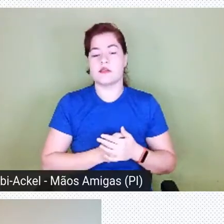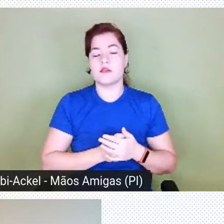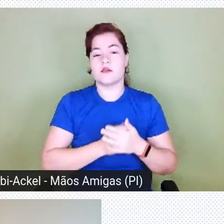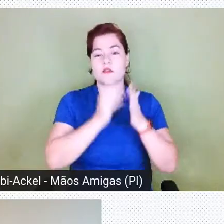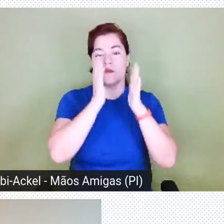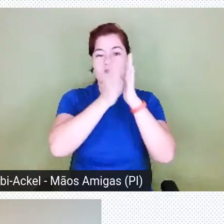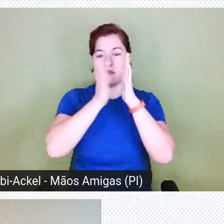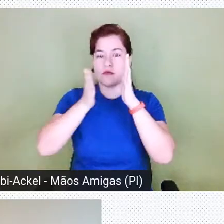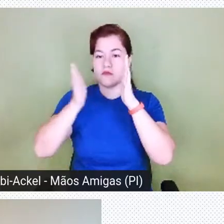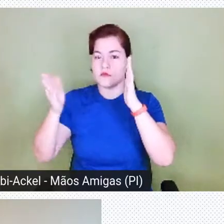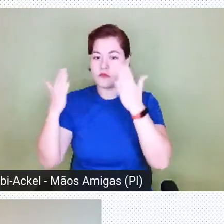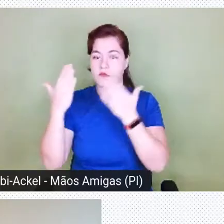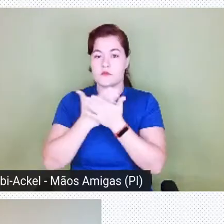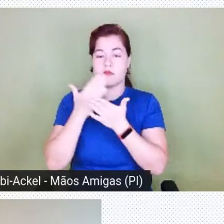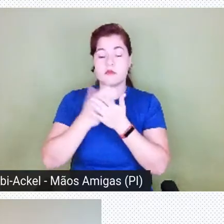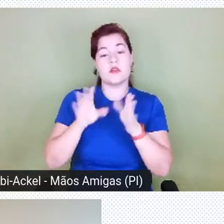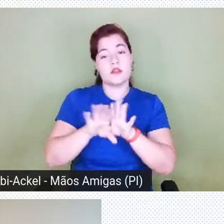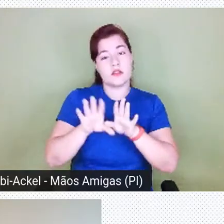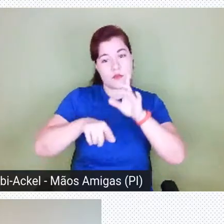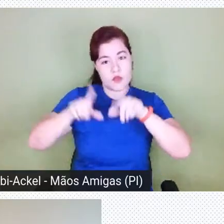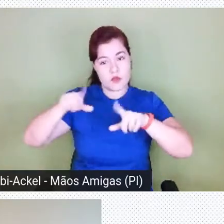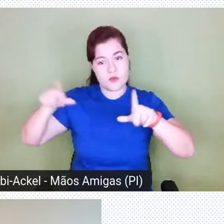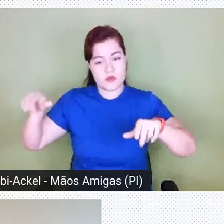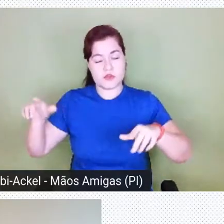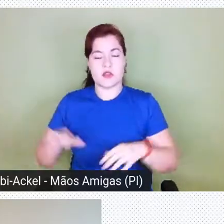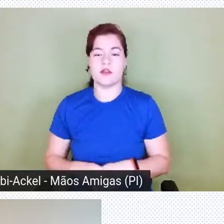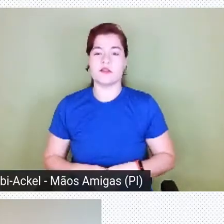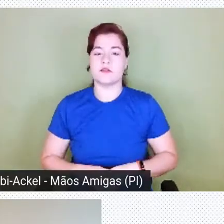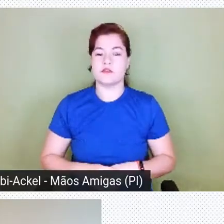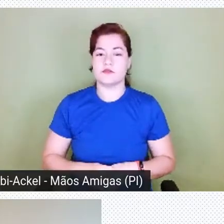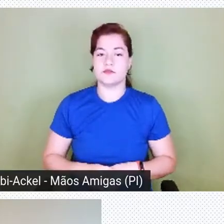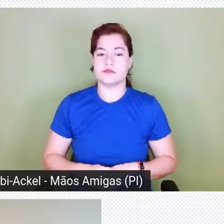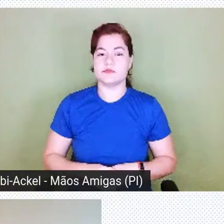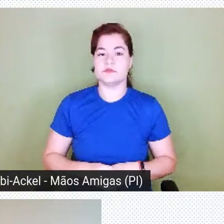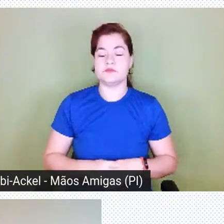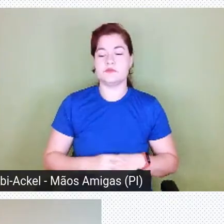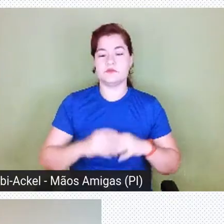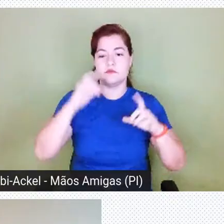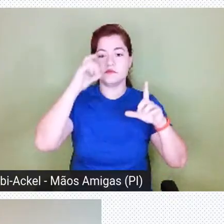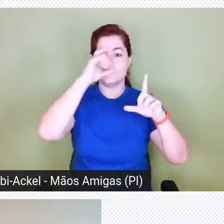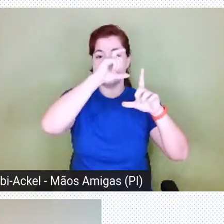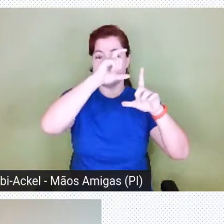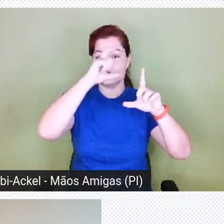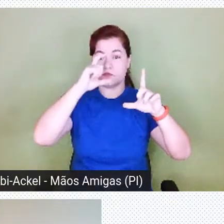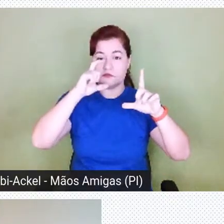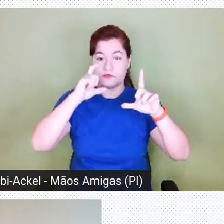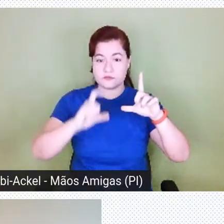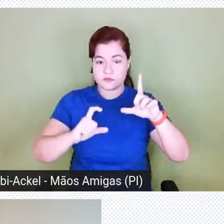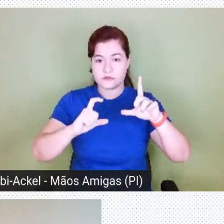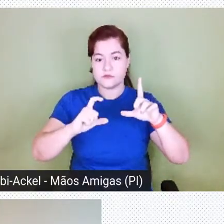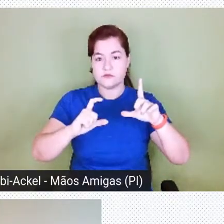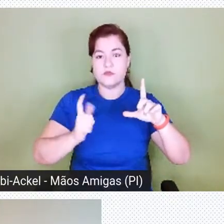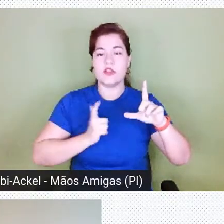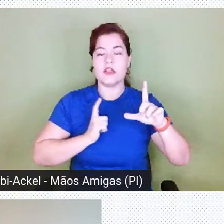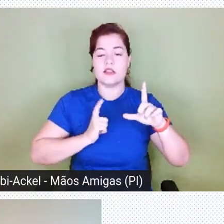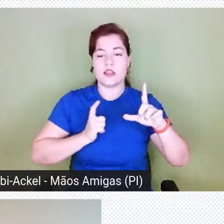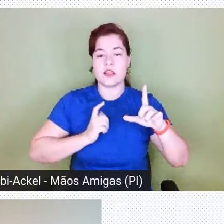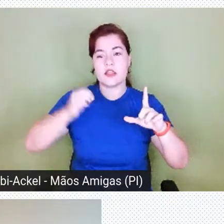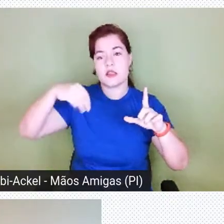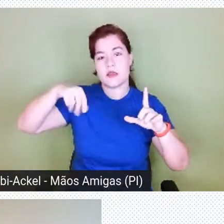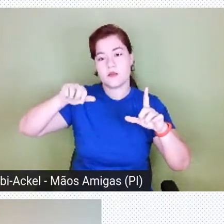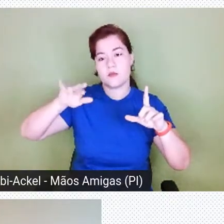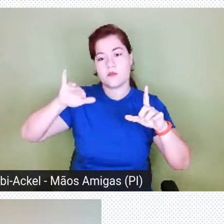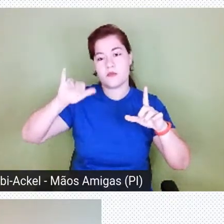com livros e objetos de decoração. No quadrante inferior esquerdo está a nossa querida Maria